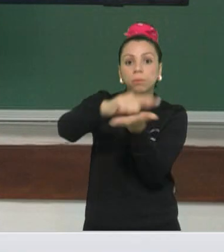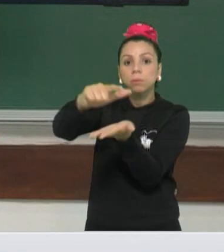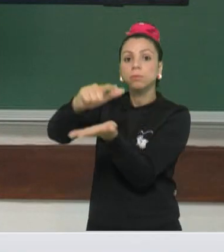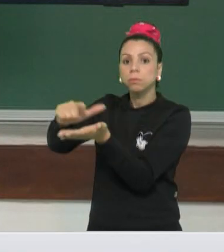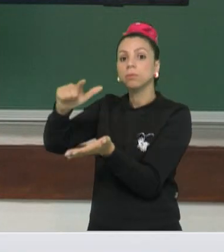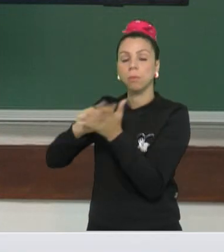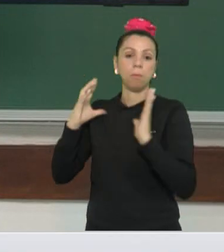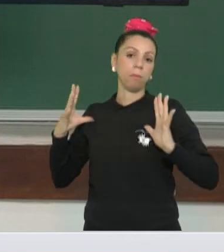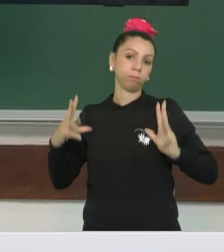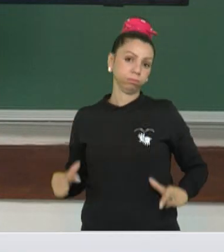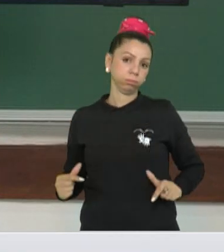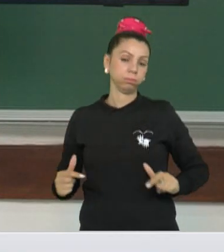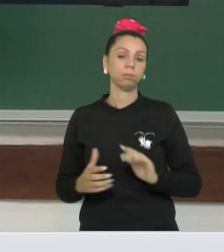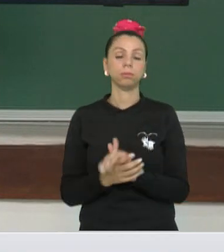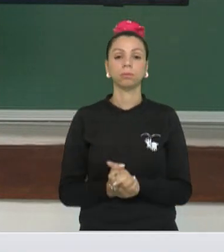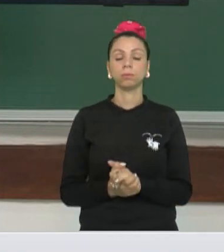ambientes.